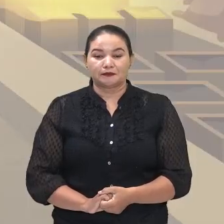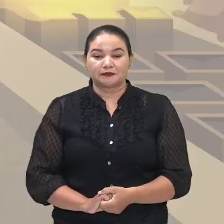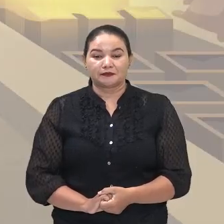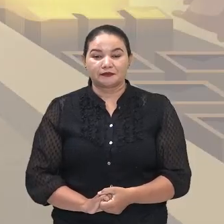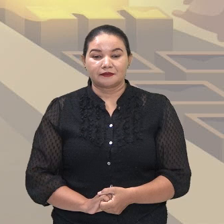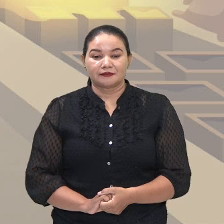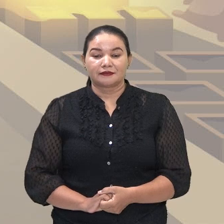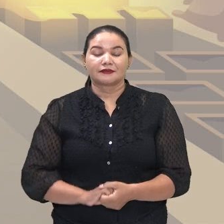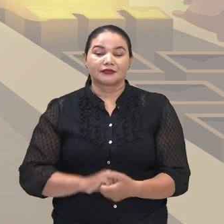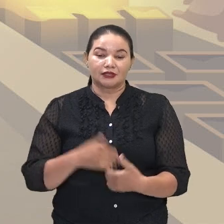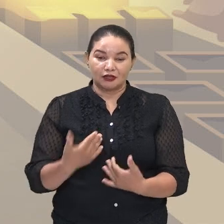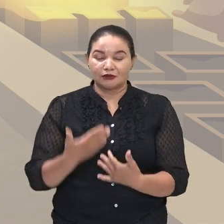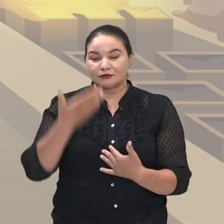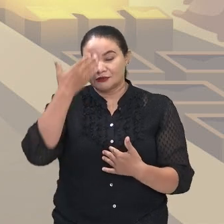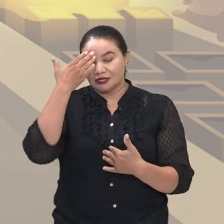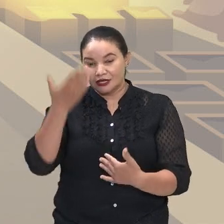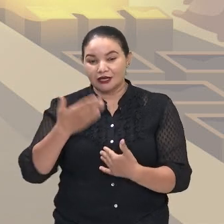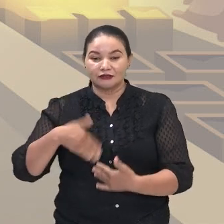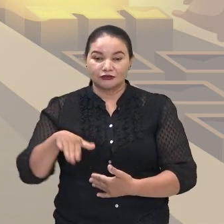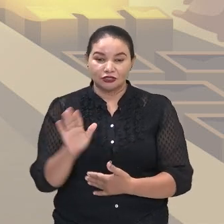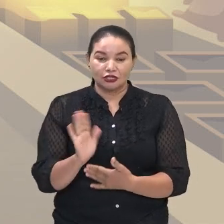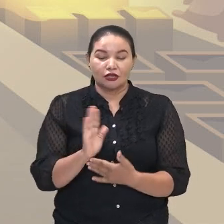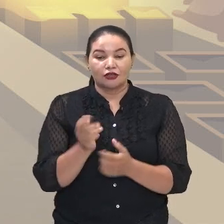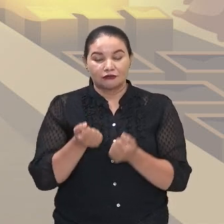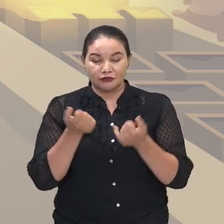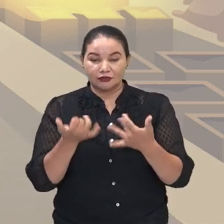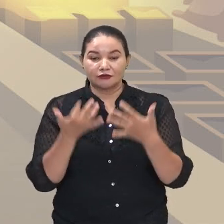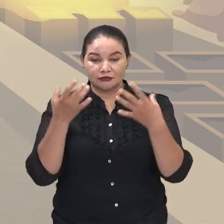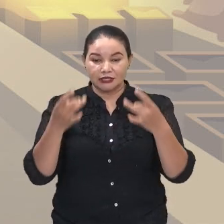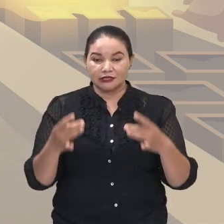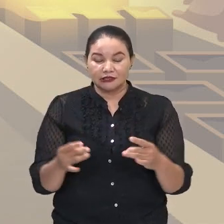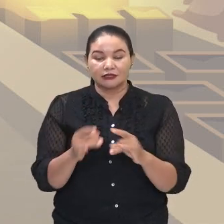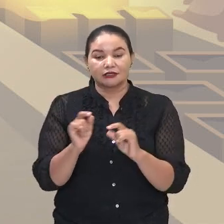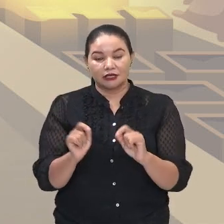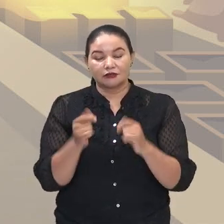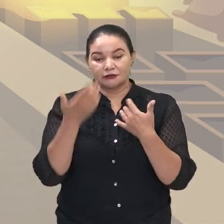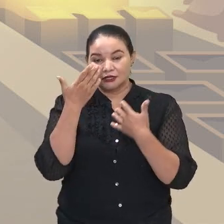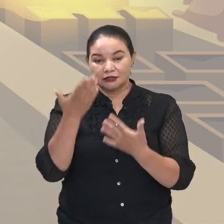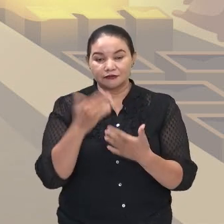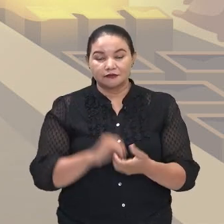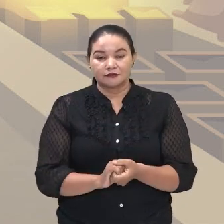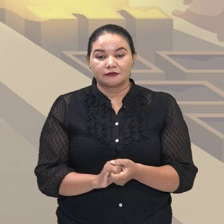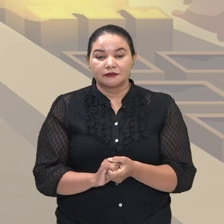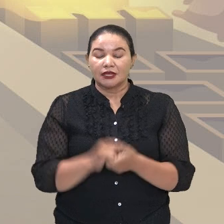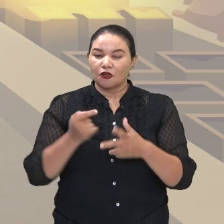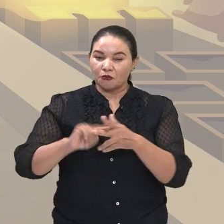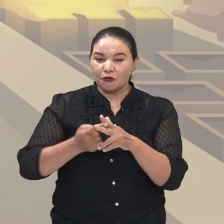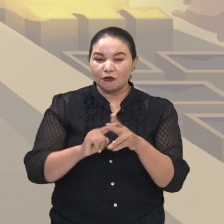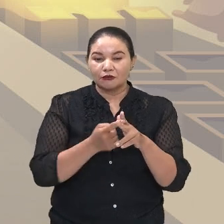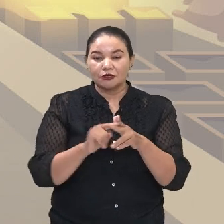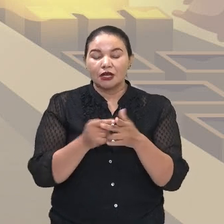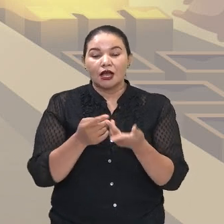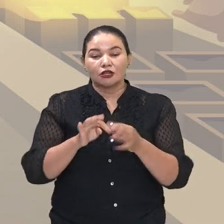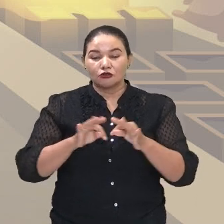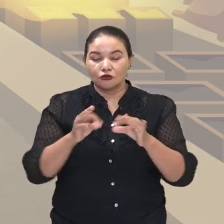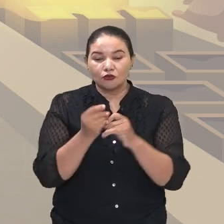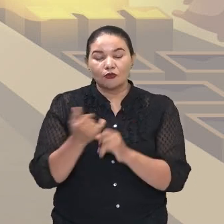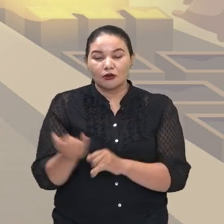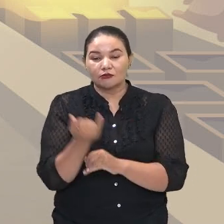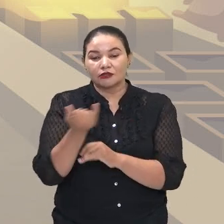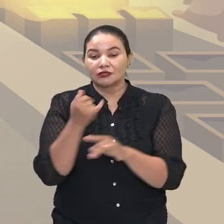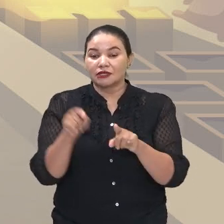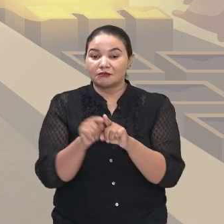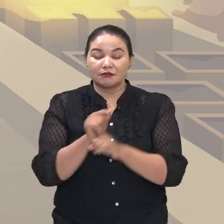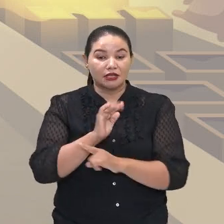Tchau, professora. Muito obrigada pela explicação. Então, já que a gente sabe o funcionamento da máquina, a sua importância e como ela ajudou